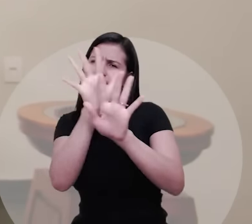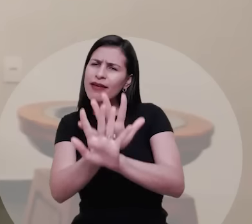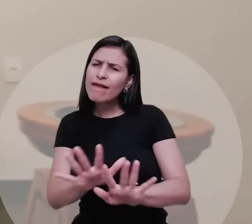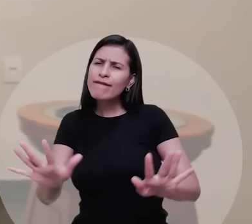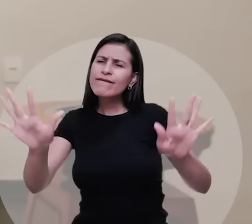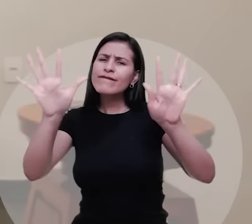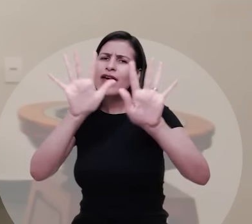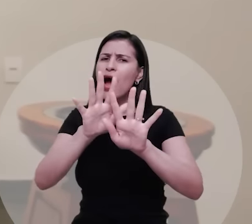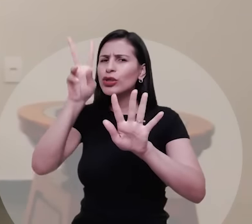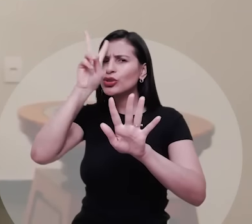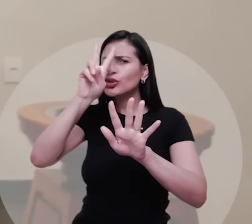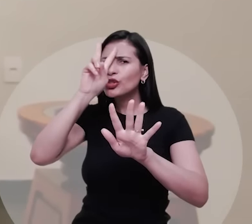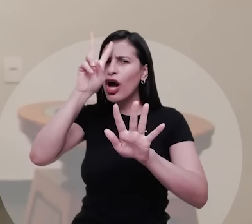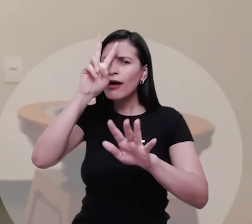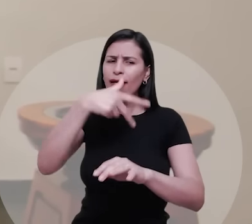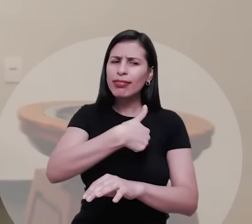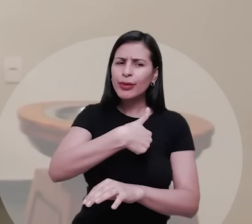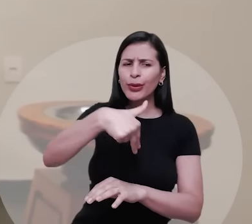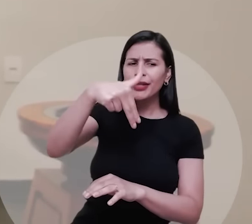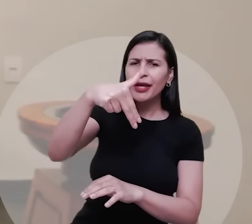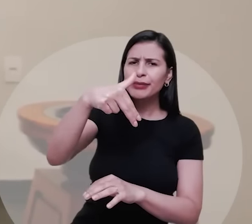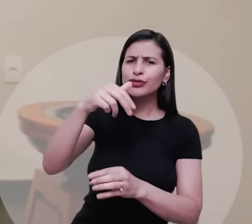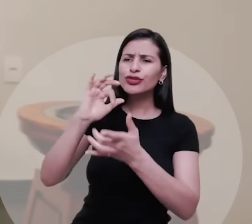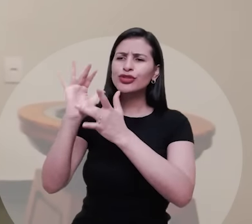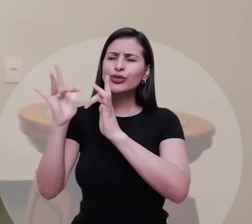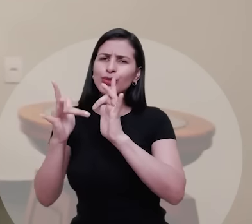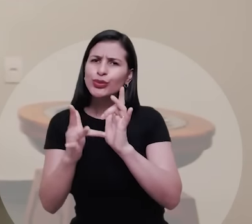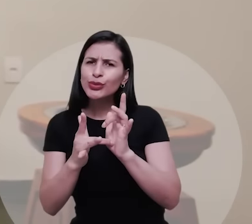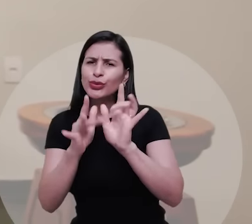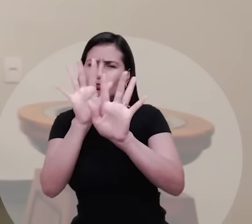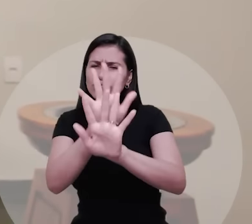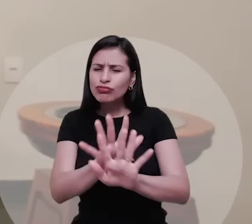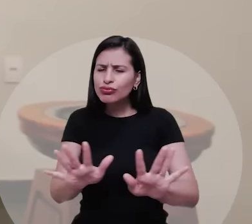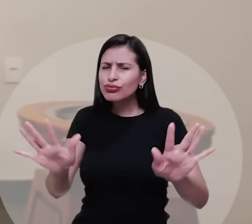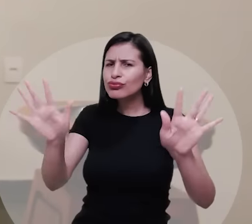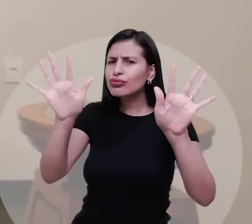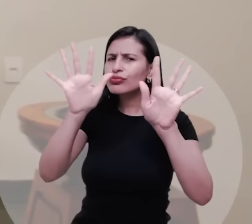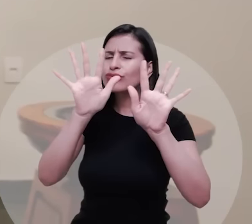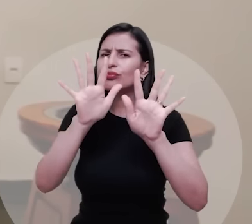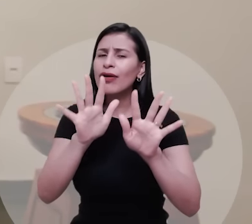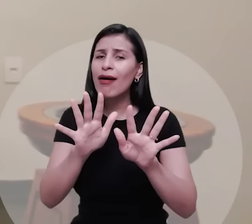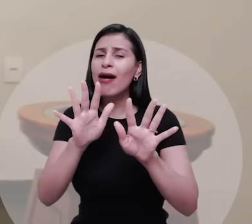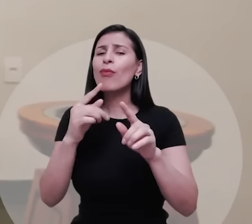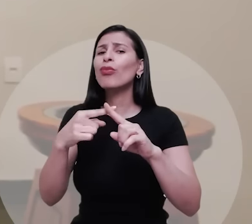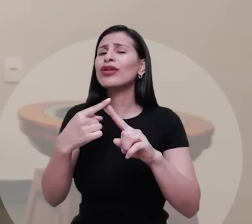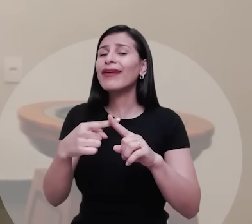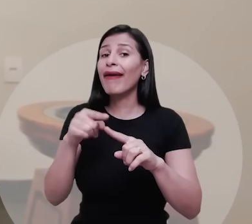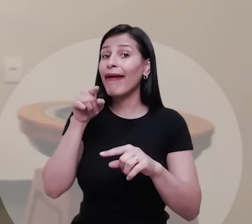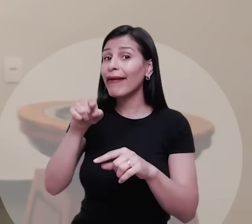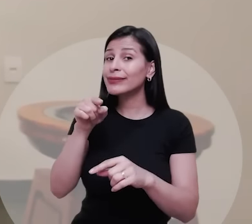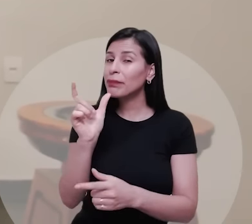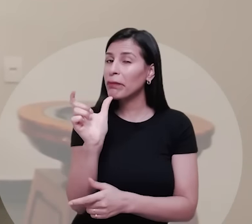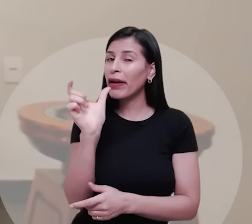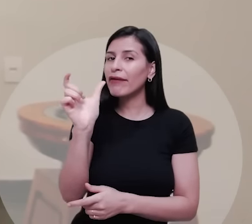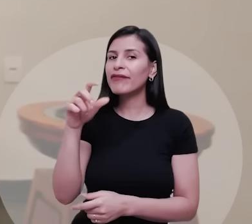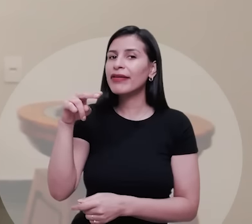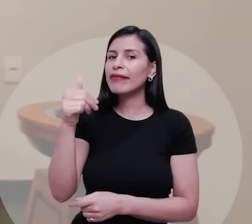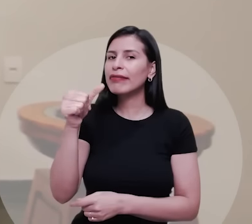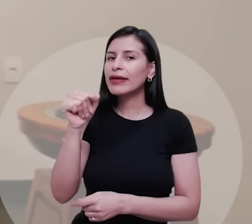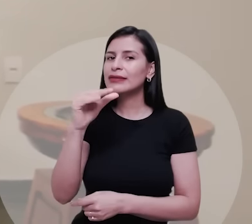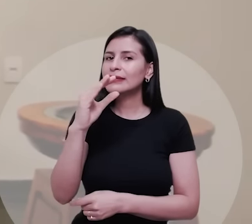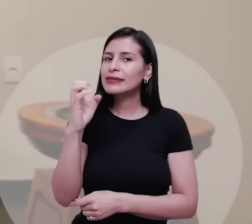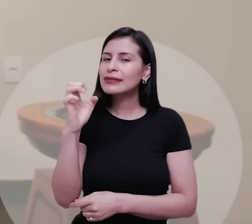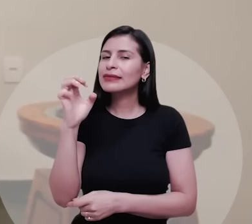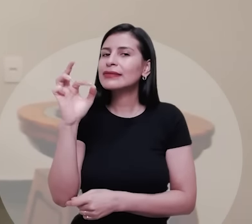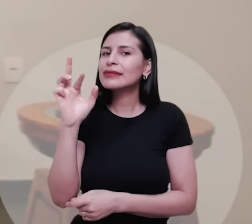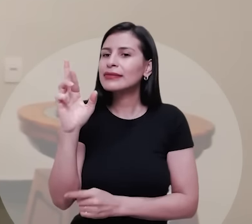e perceber que esse nascer da água tem a ver com o batismo